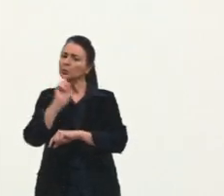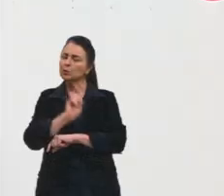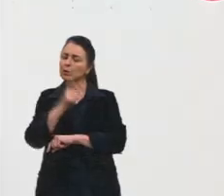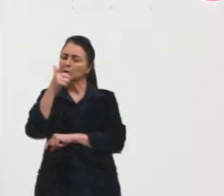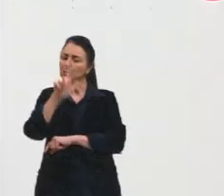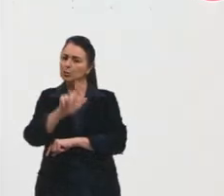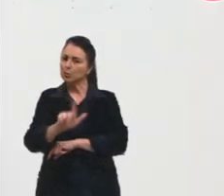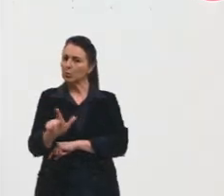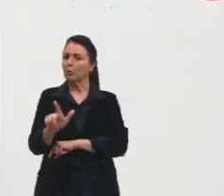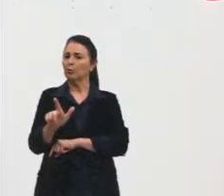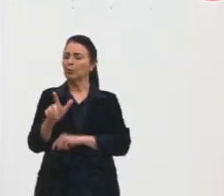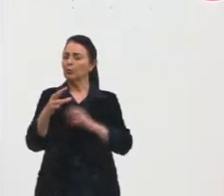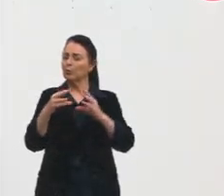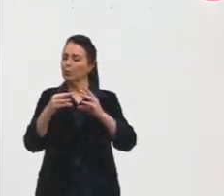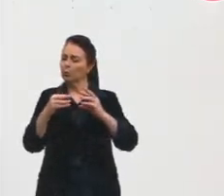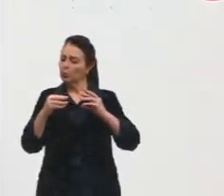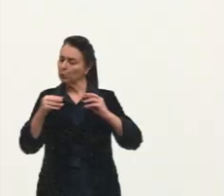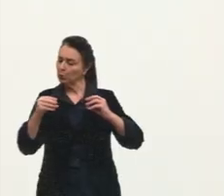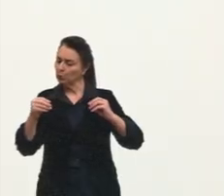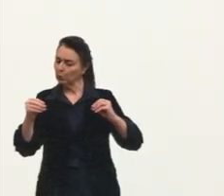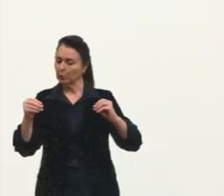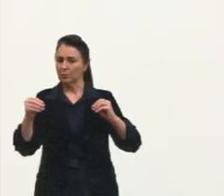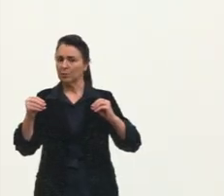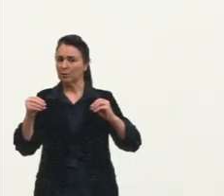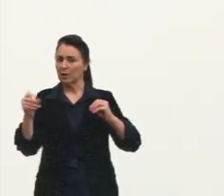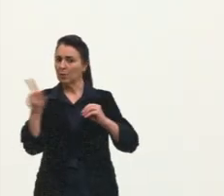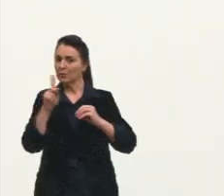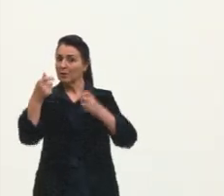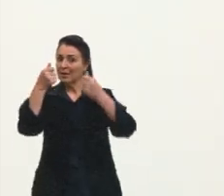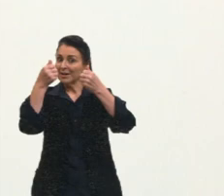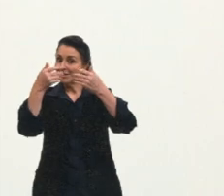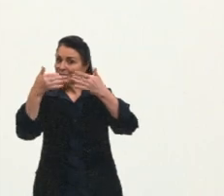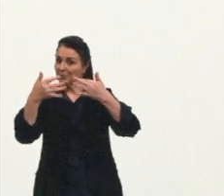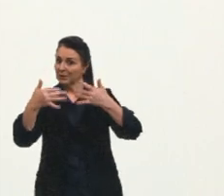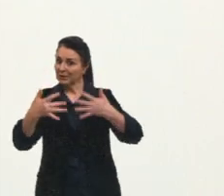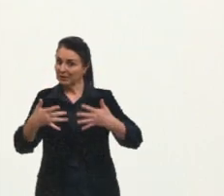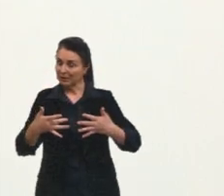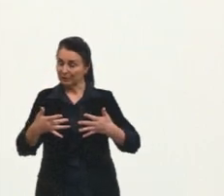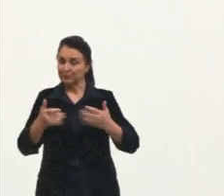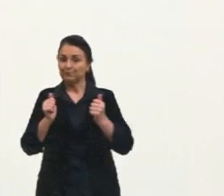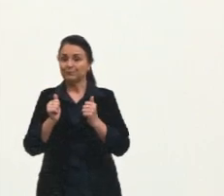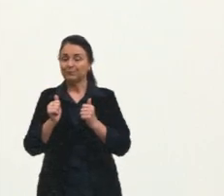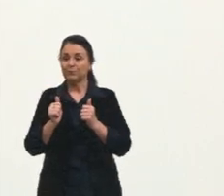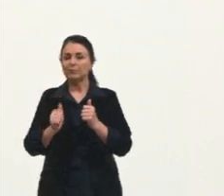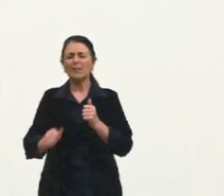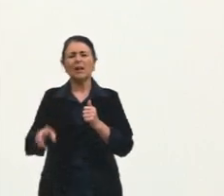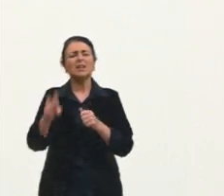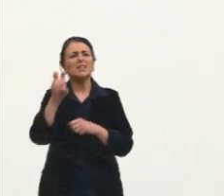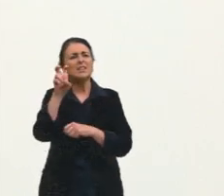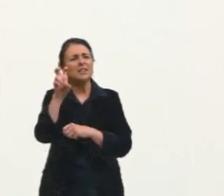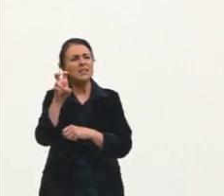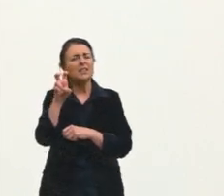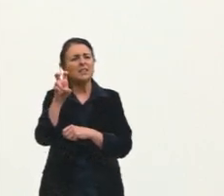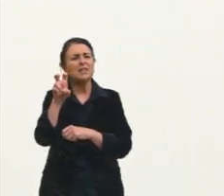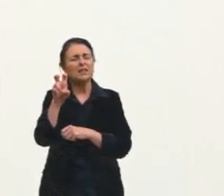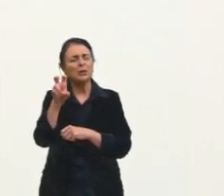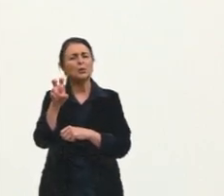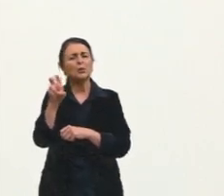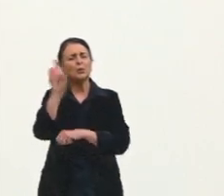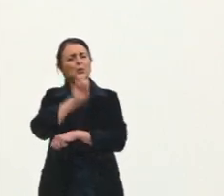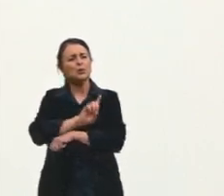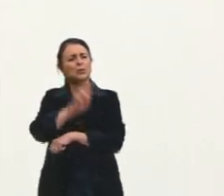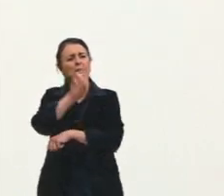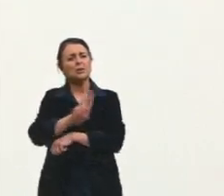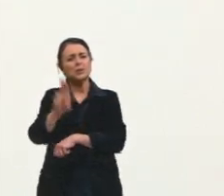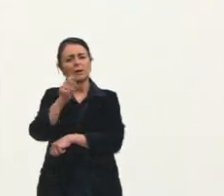vai morrendo outros eu gosto sempre de dar esse exemplo porque é bem didático aí lá no quinto dia no sexto